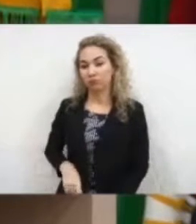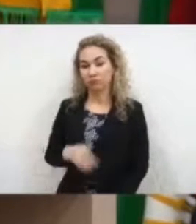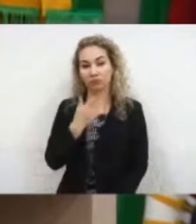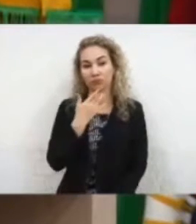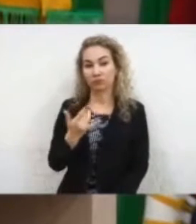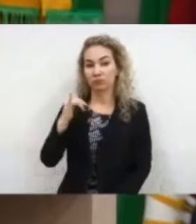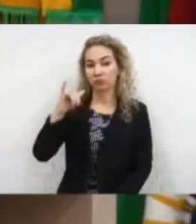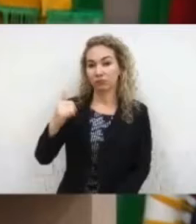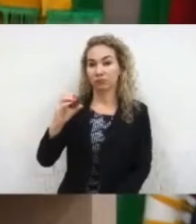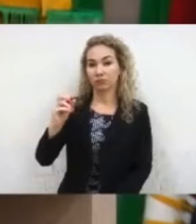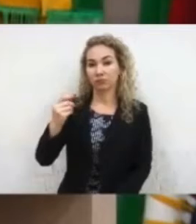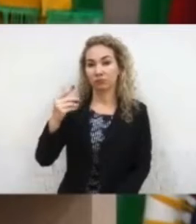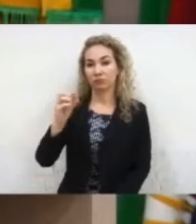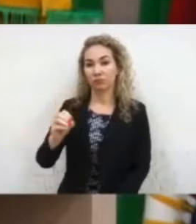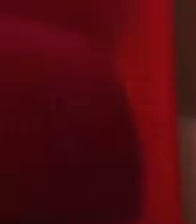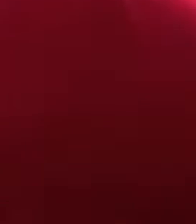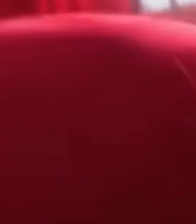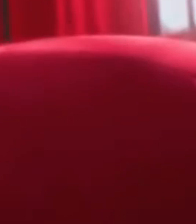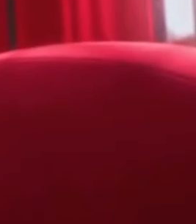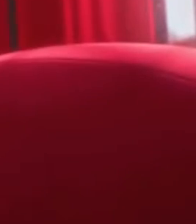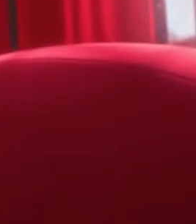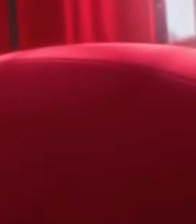Não é fácil, João,